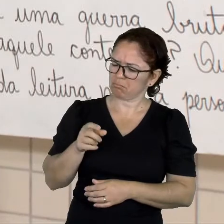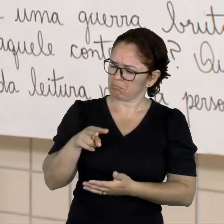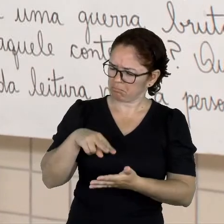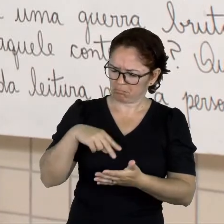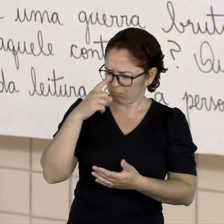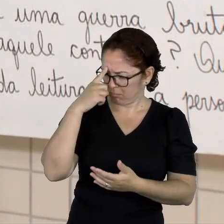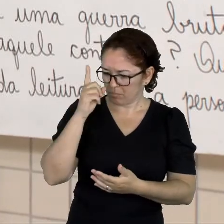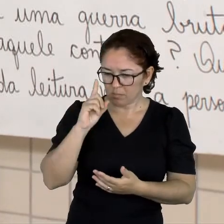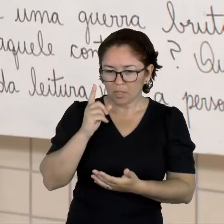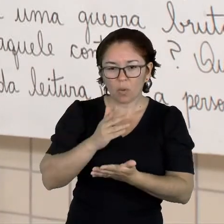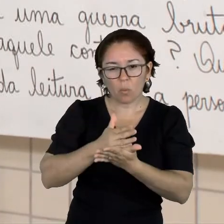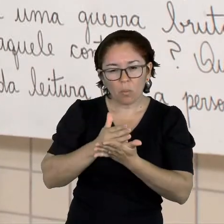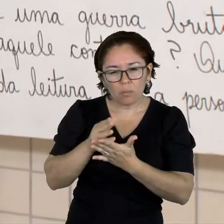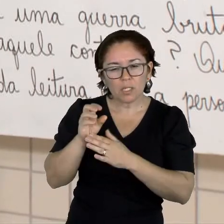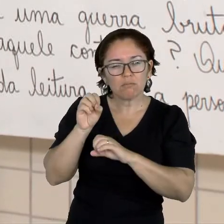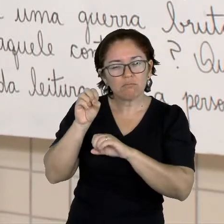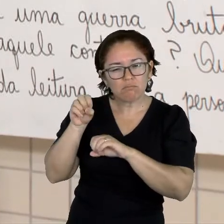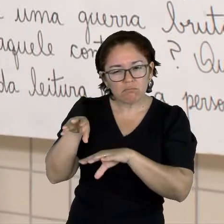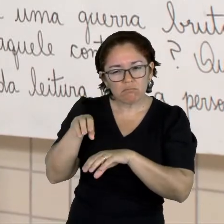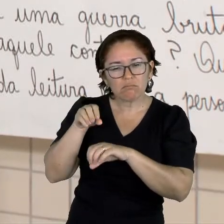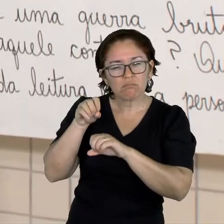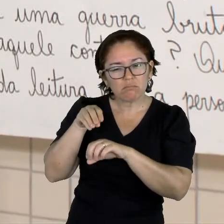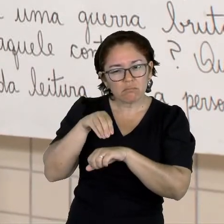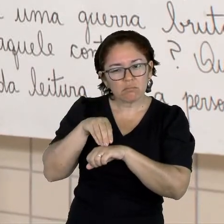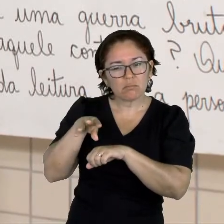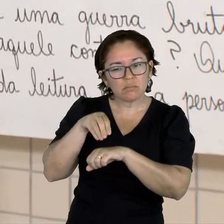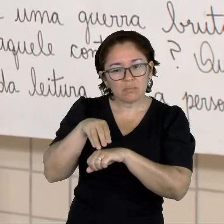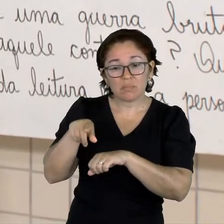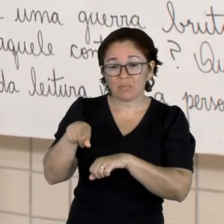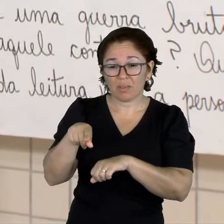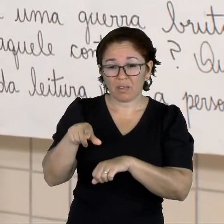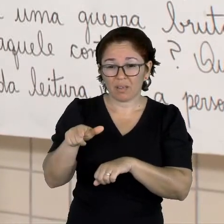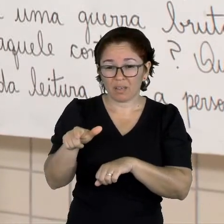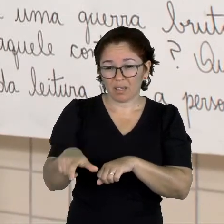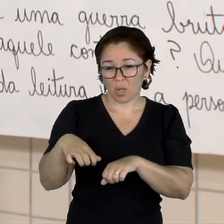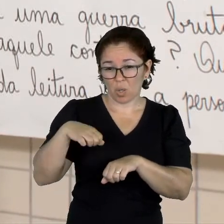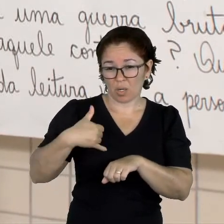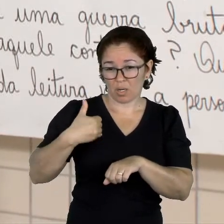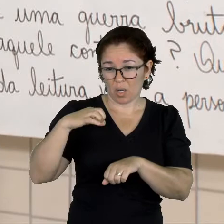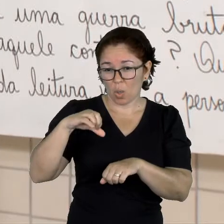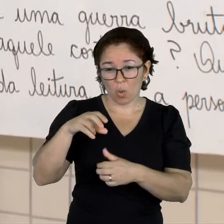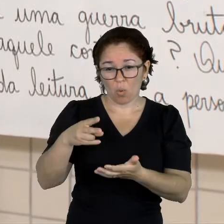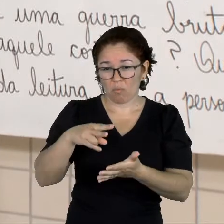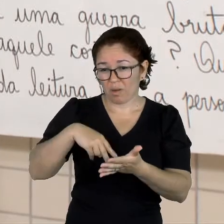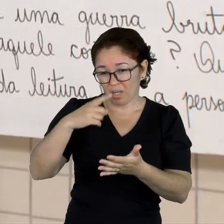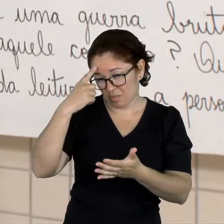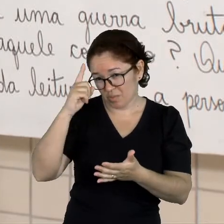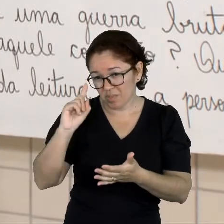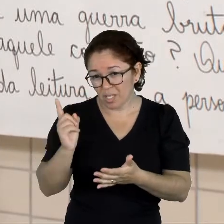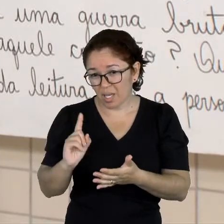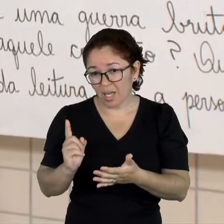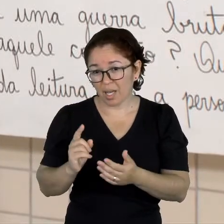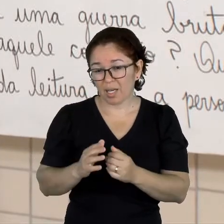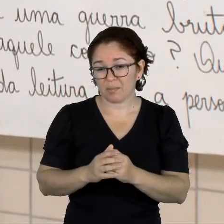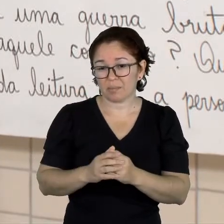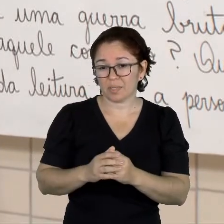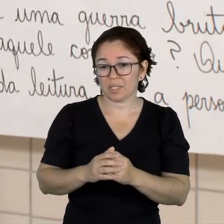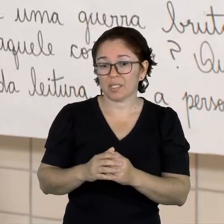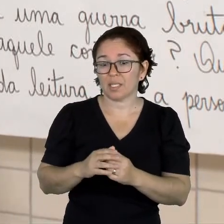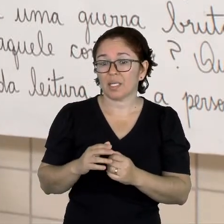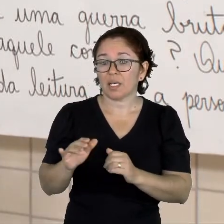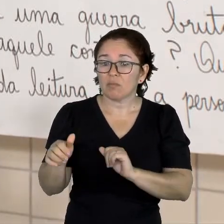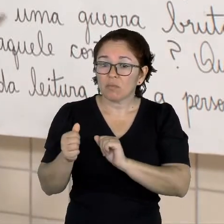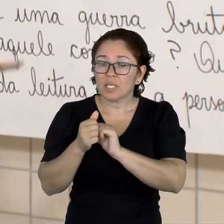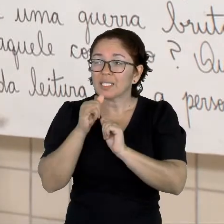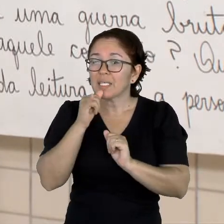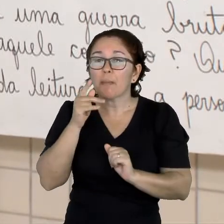E ele começa, né, agora percebam bem, ela é analfabeta, ela começa a acompanhar a mãe adotiva, que lavava roupa para uma senhora,